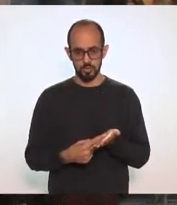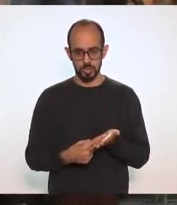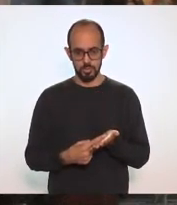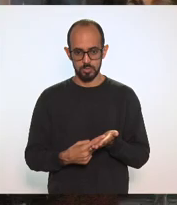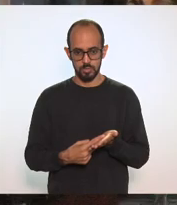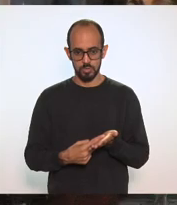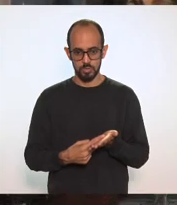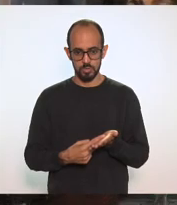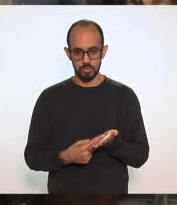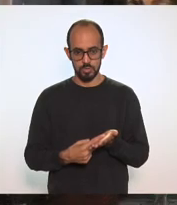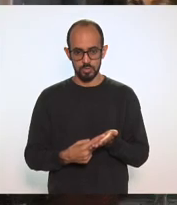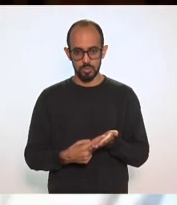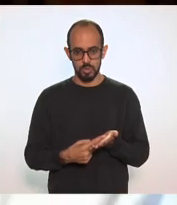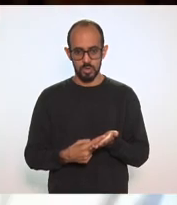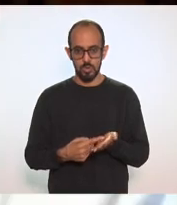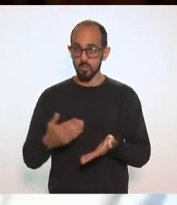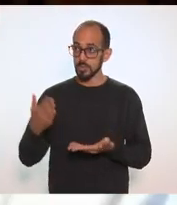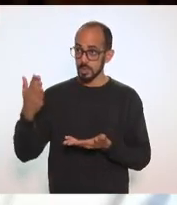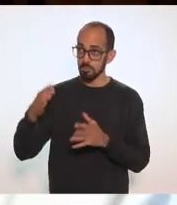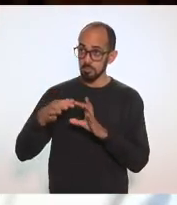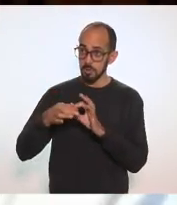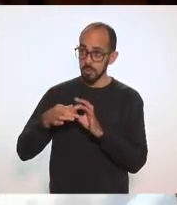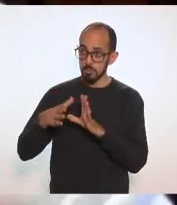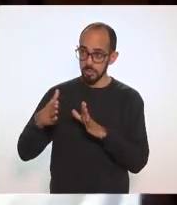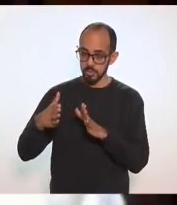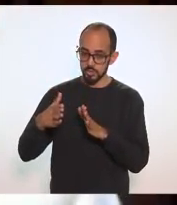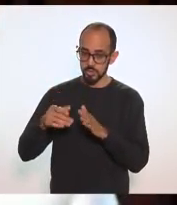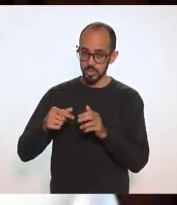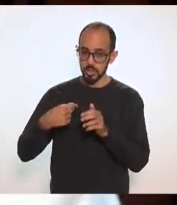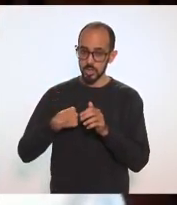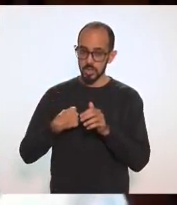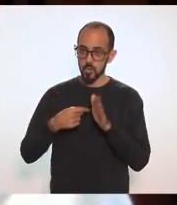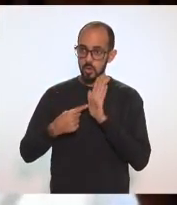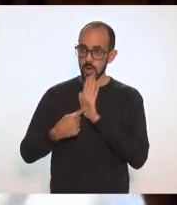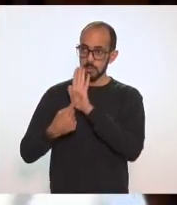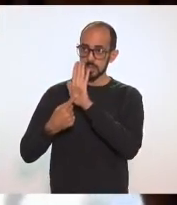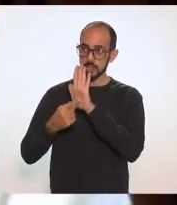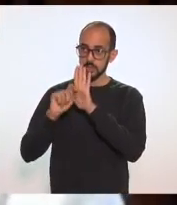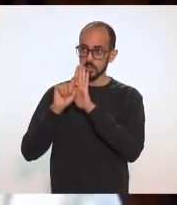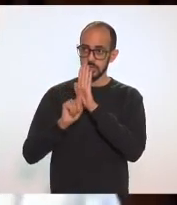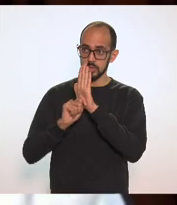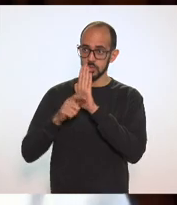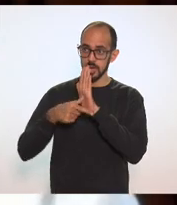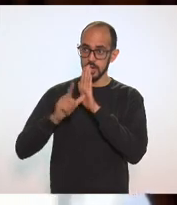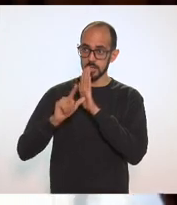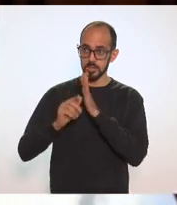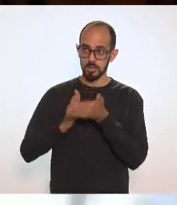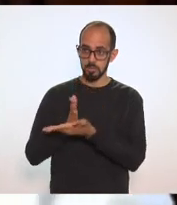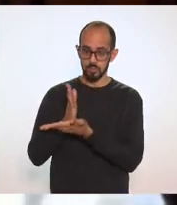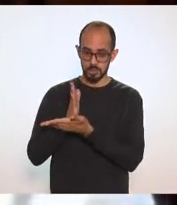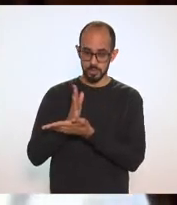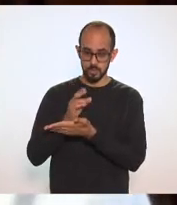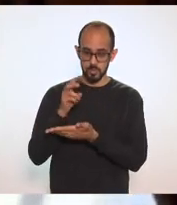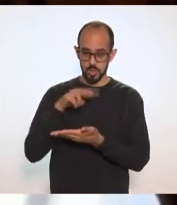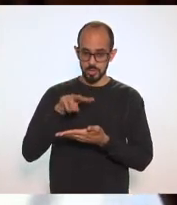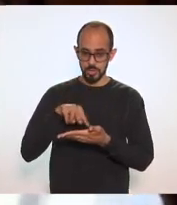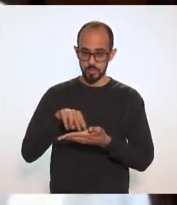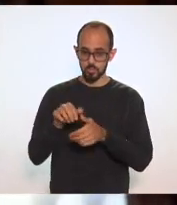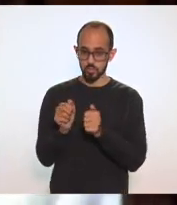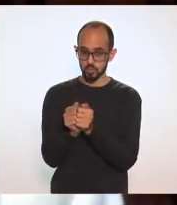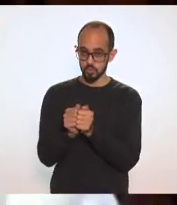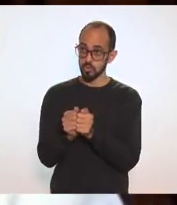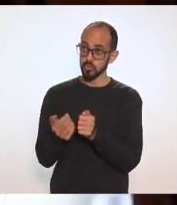Vossa Excelência me permita, eu apresentei o texto antes da aprovação, nós lemos juntos o texto, e Vossa